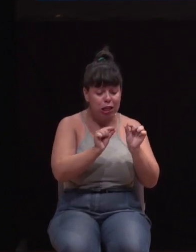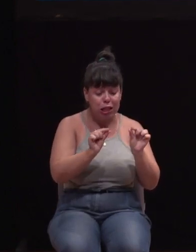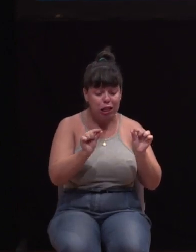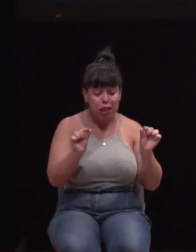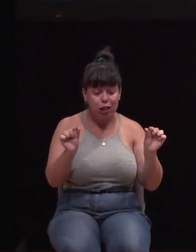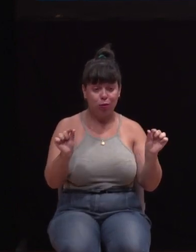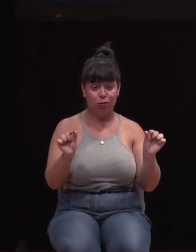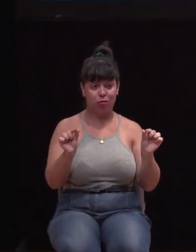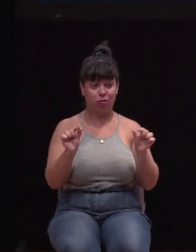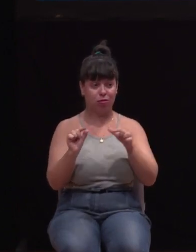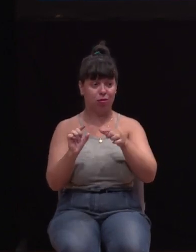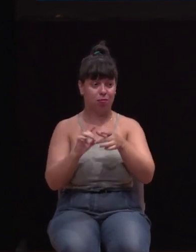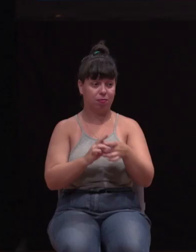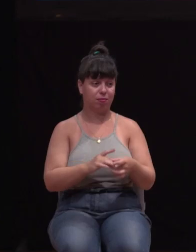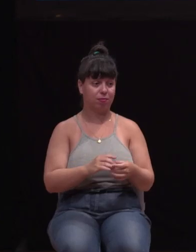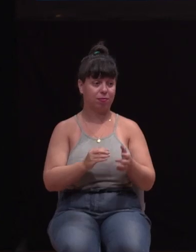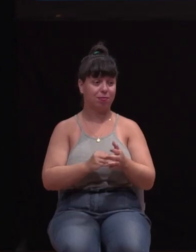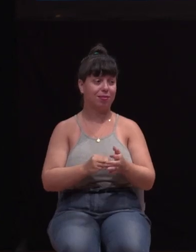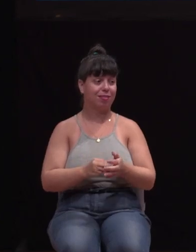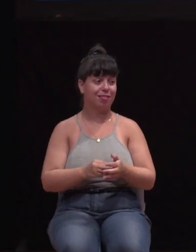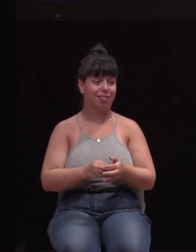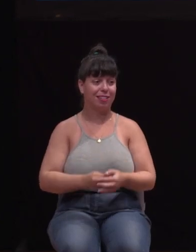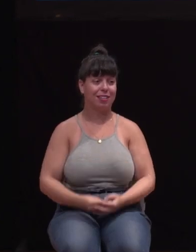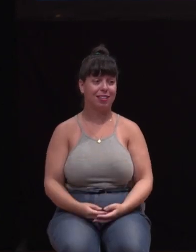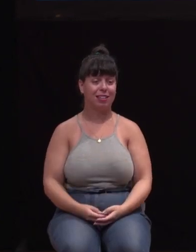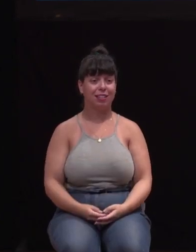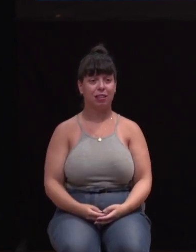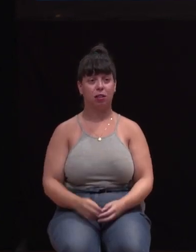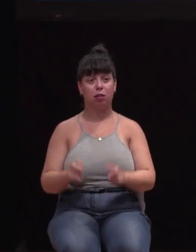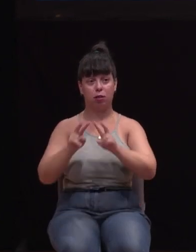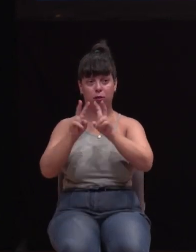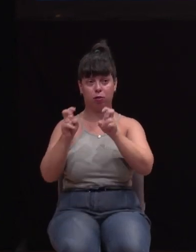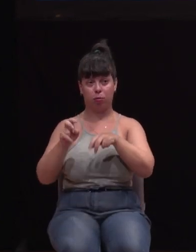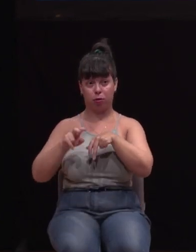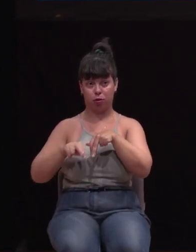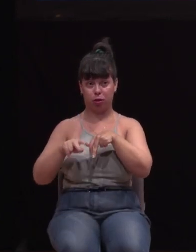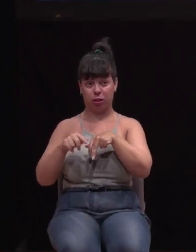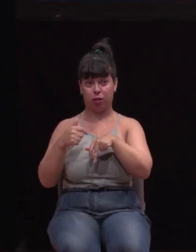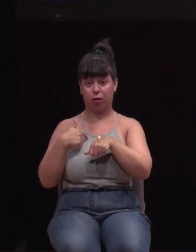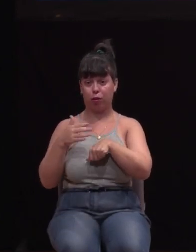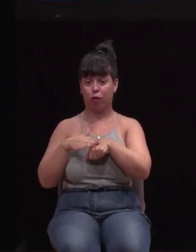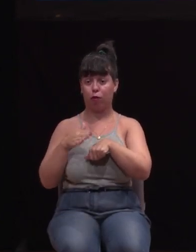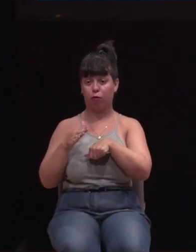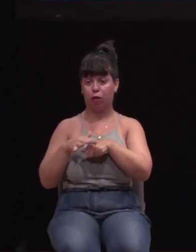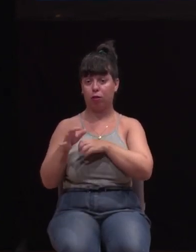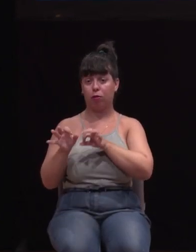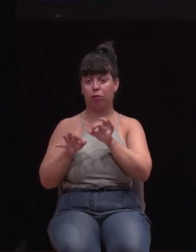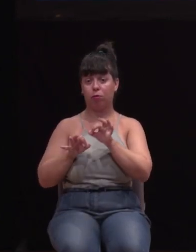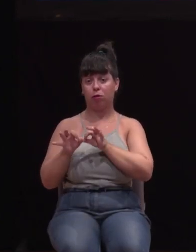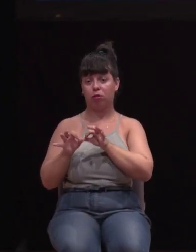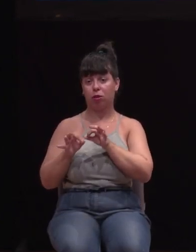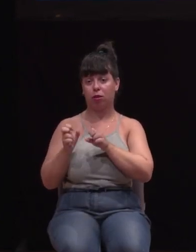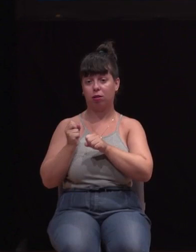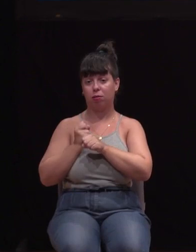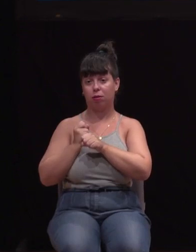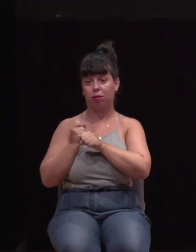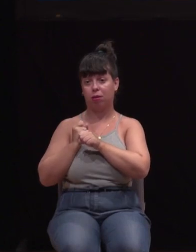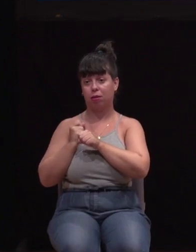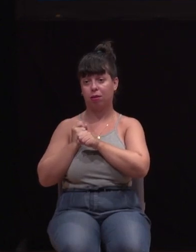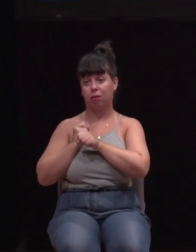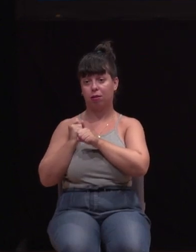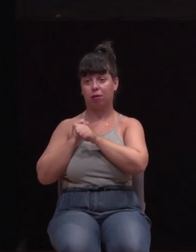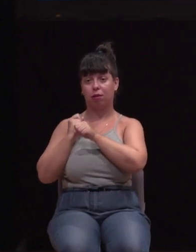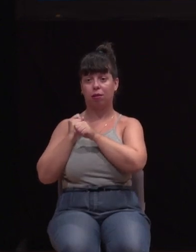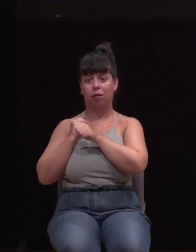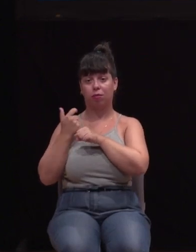matéria completa. E sobre o gênero, eu fiz um projeto muitos anos atrás, quando eu estava na gestão